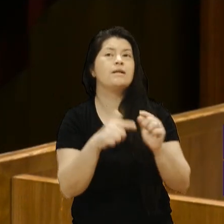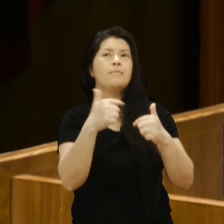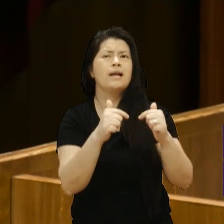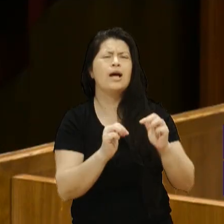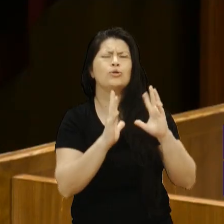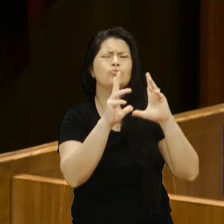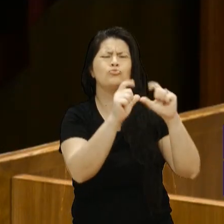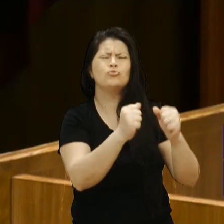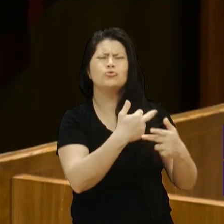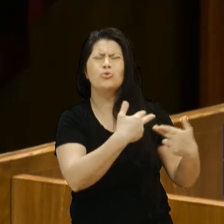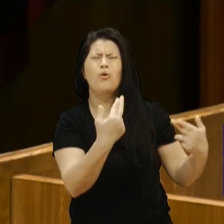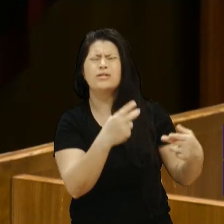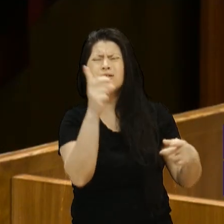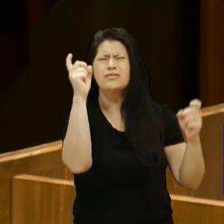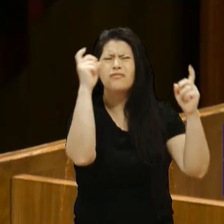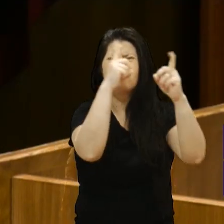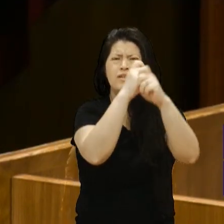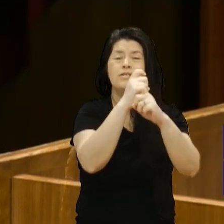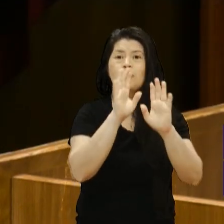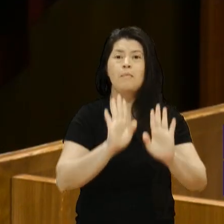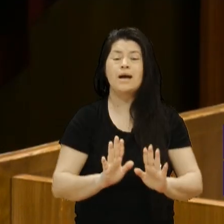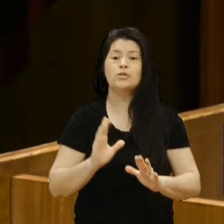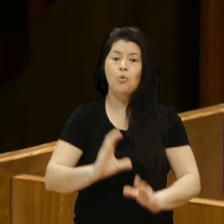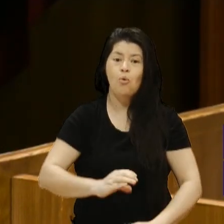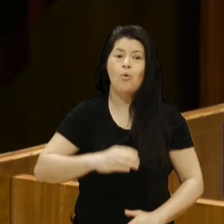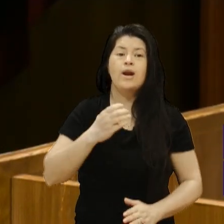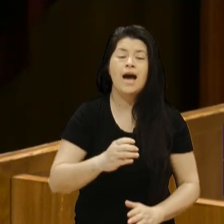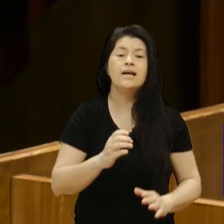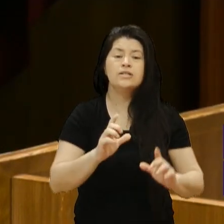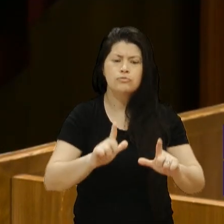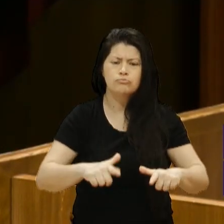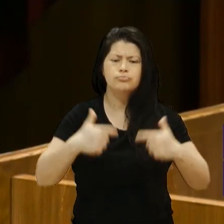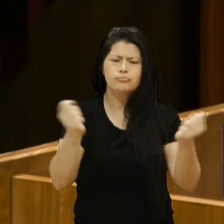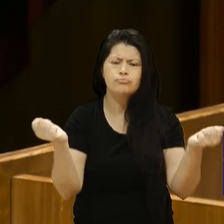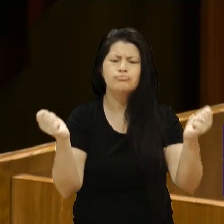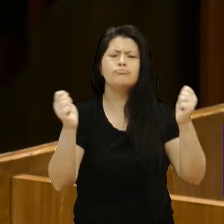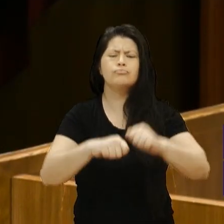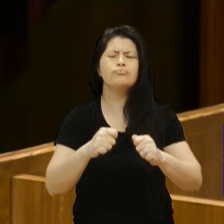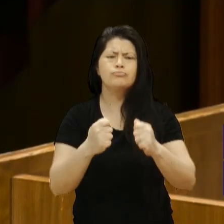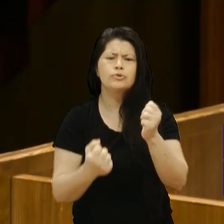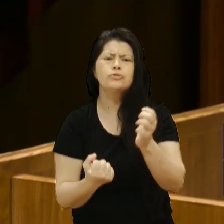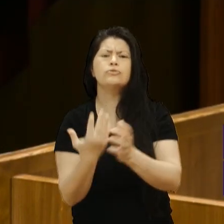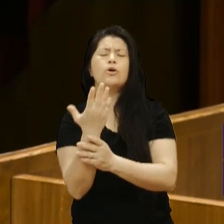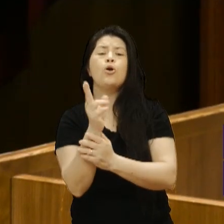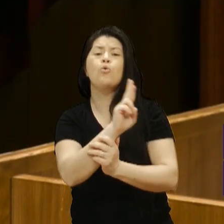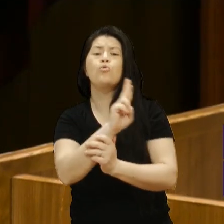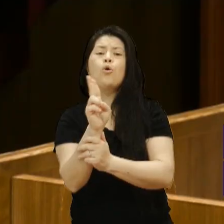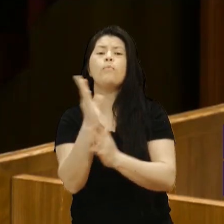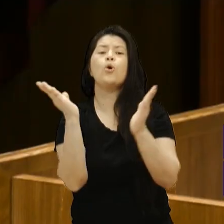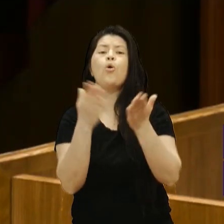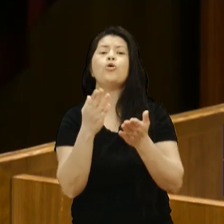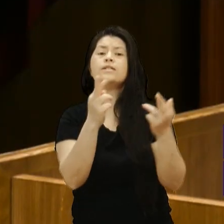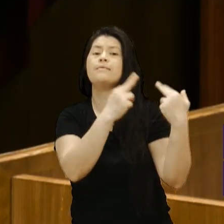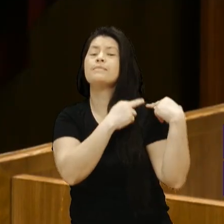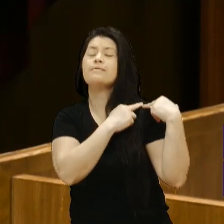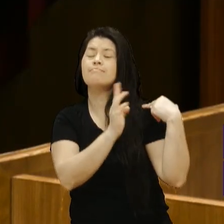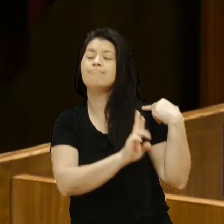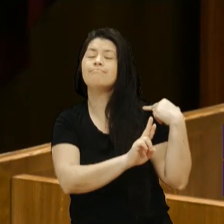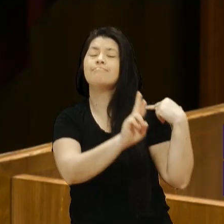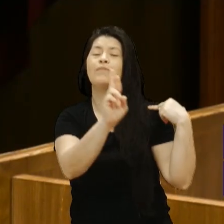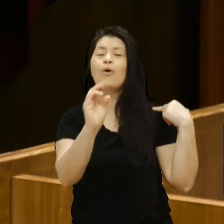era mais difícil e que com coragem, honestidade e dedicação construíram o nome que hoje temos a responsabilidade de